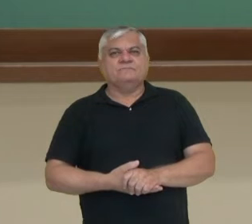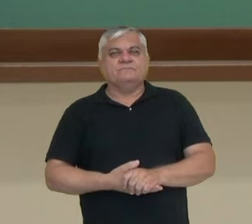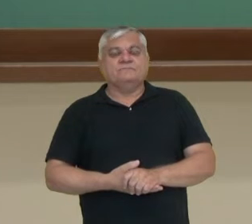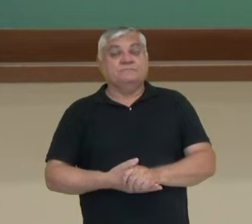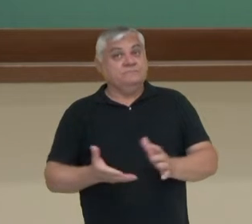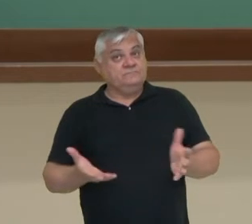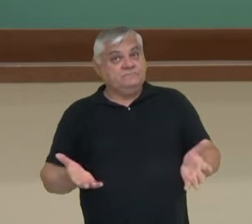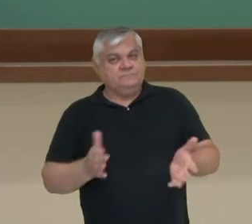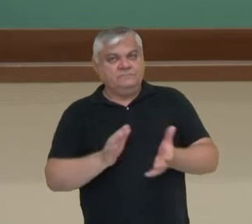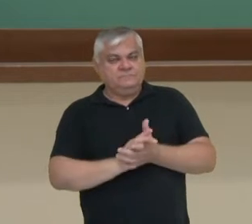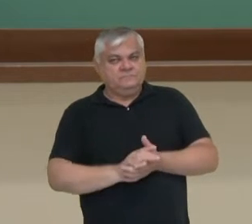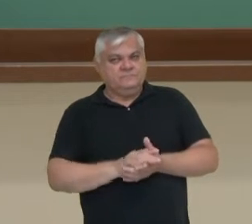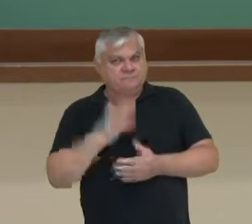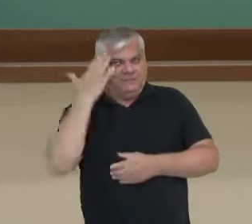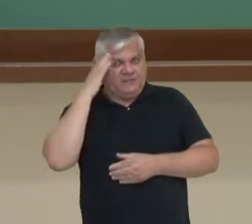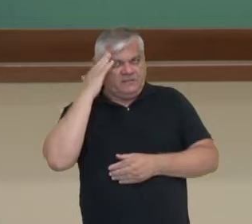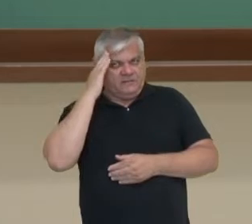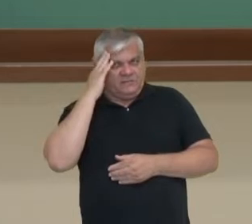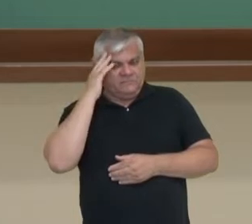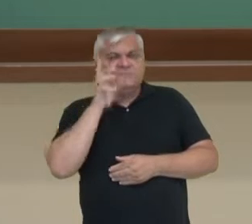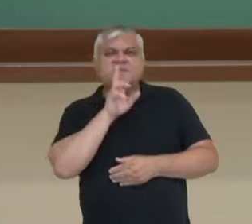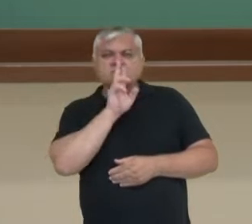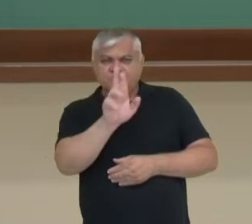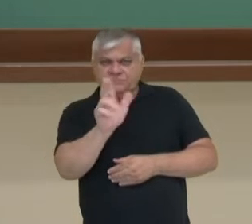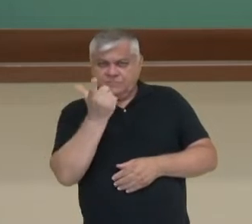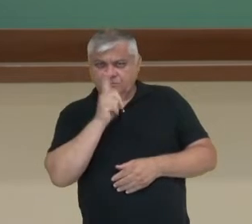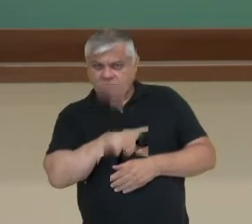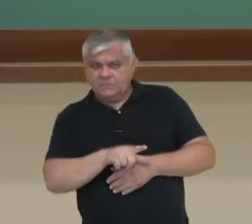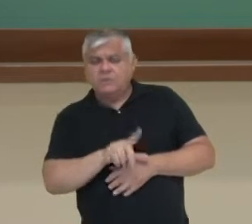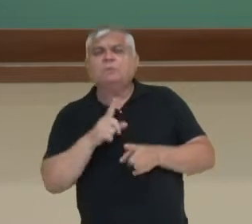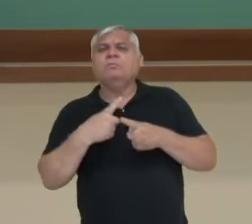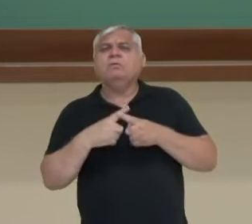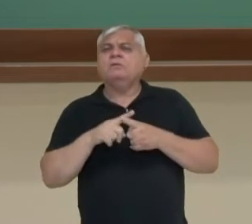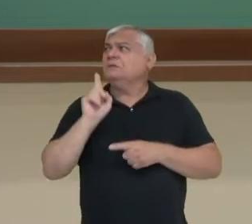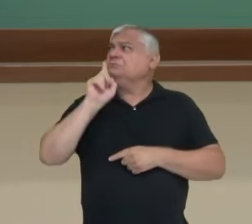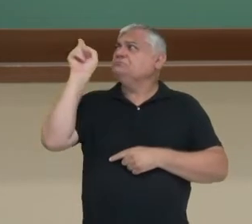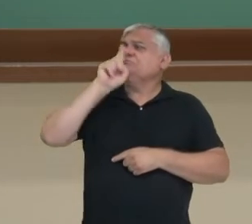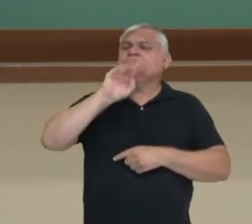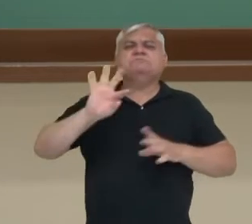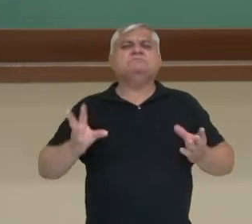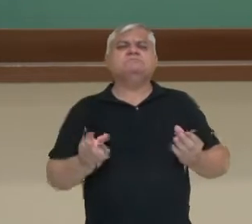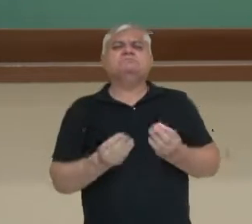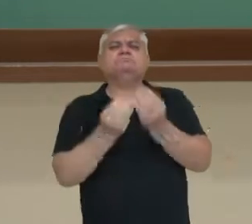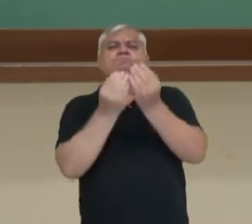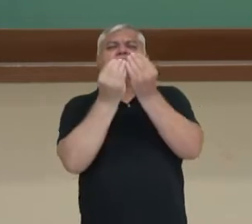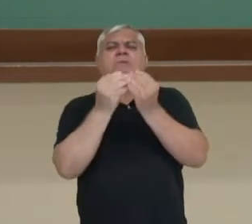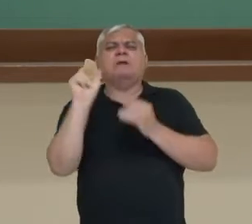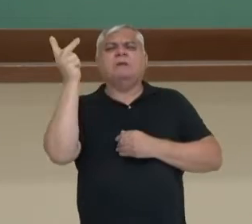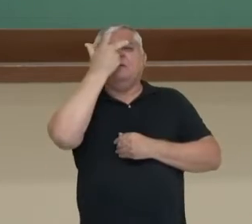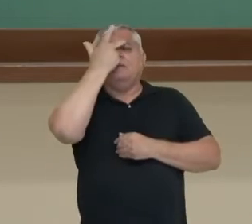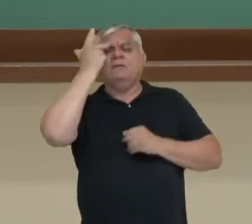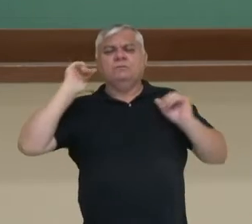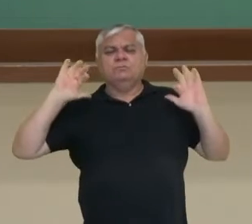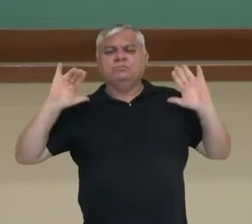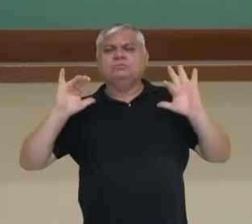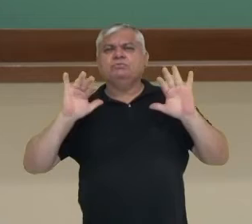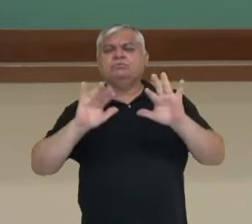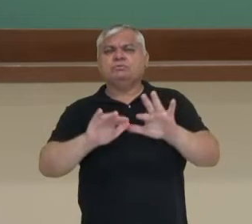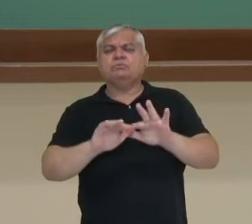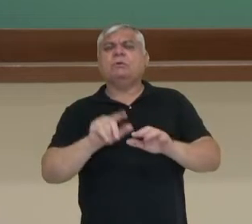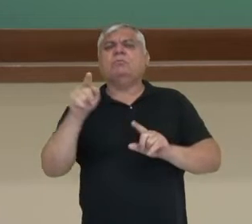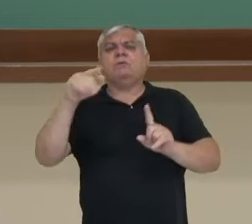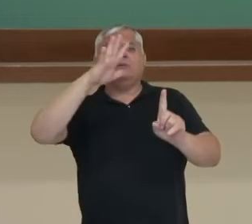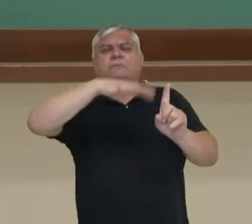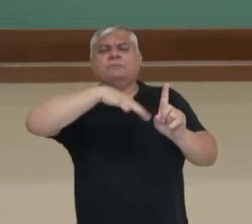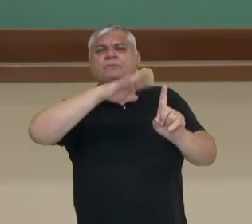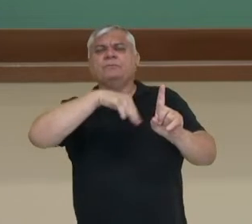Então, pessoal, conseguiram responder? Eu perguntei para vocês, por que esse ato religioso, justamente com o jornalista Vladimir Herzog,